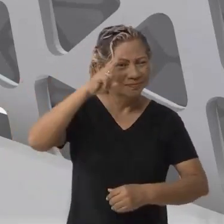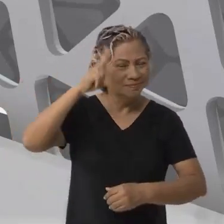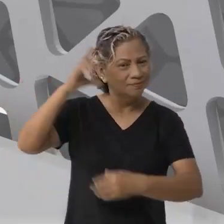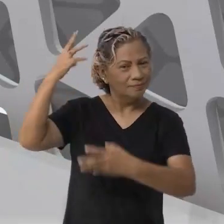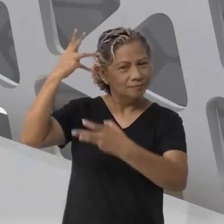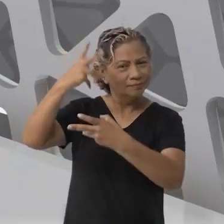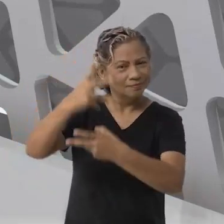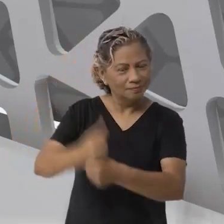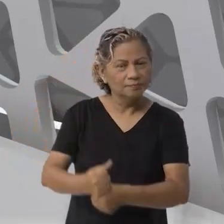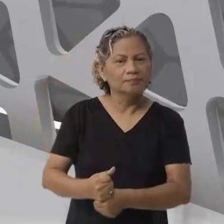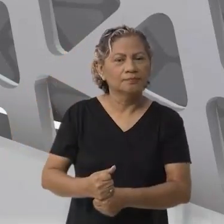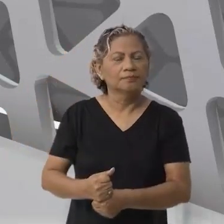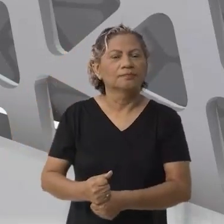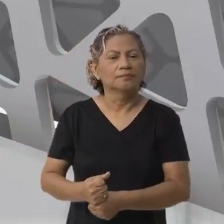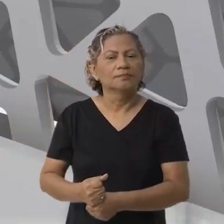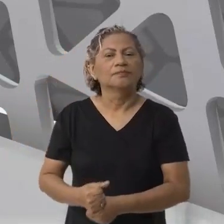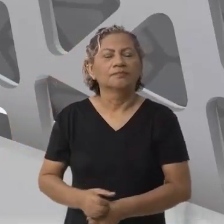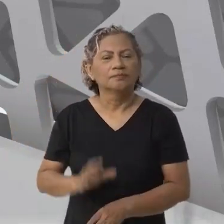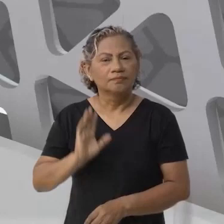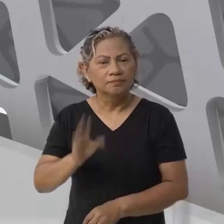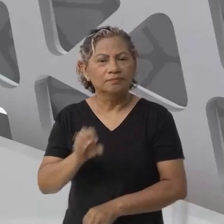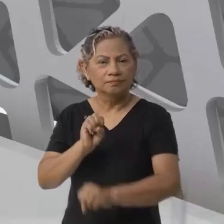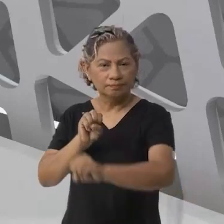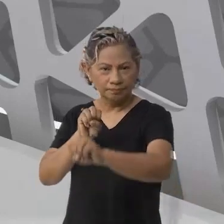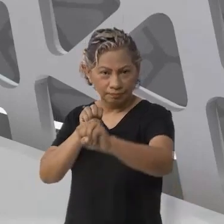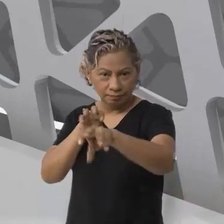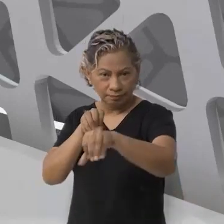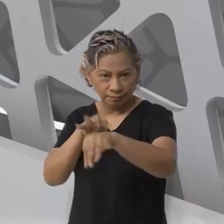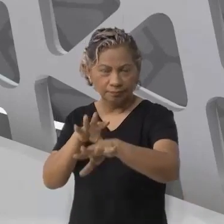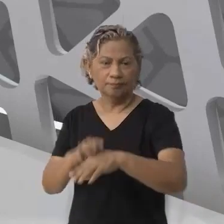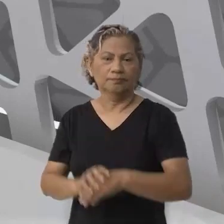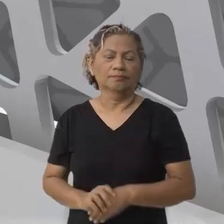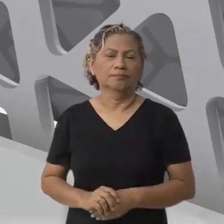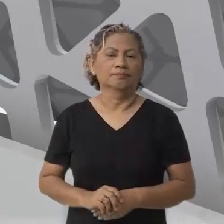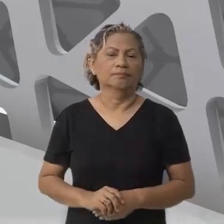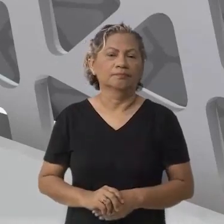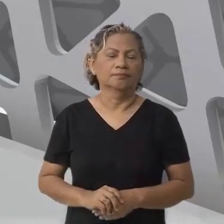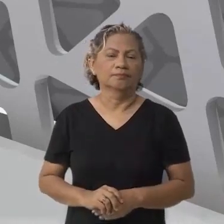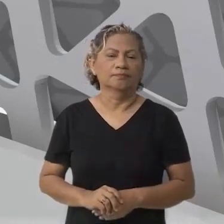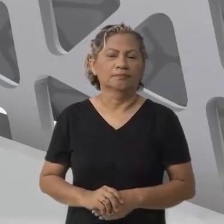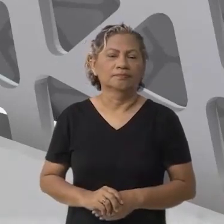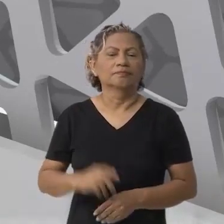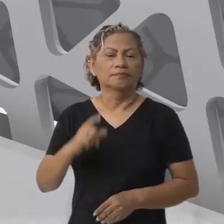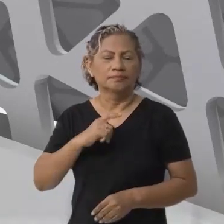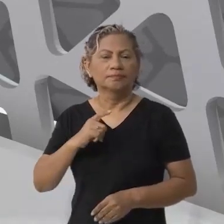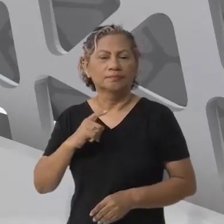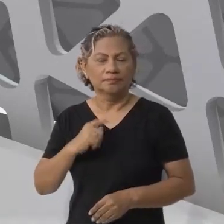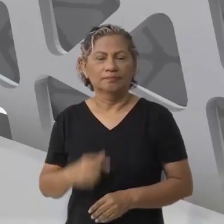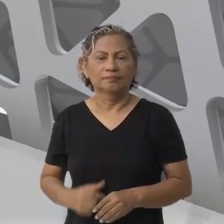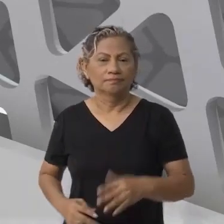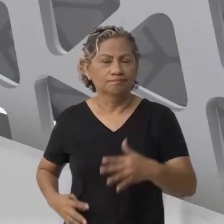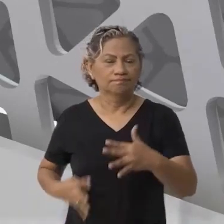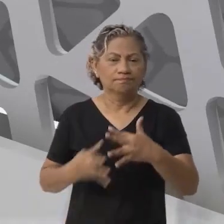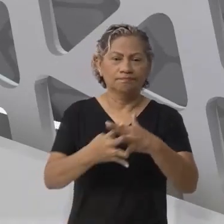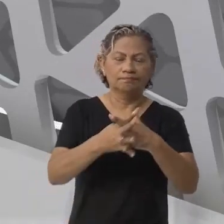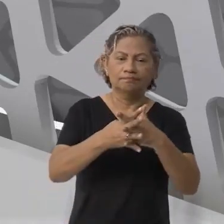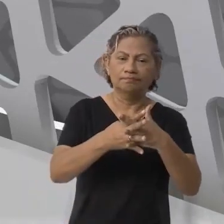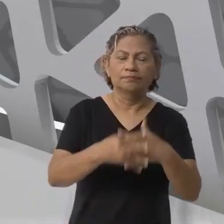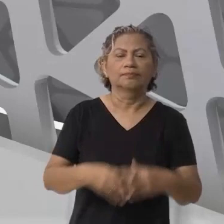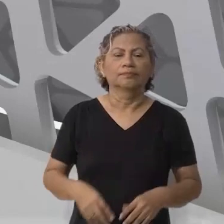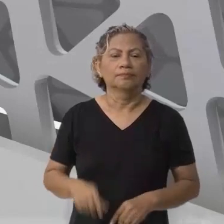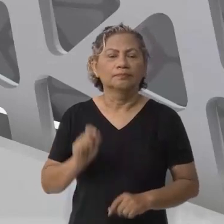oficial. Ao longo das nossas aulas, nós aprendemos sobre 2 regionalizações não oficiais, que é o chamado